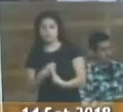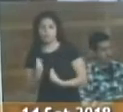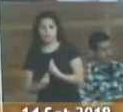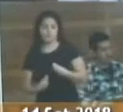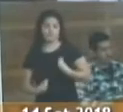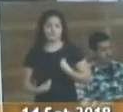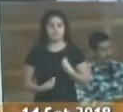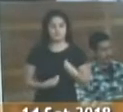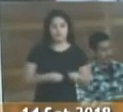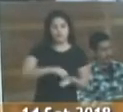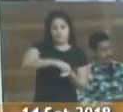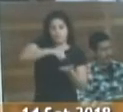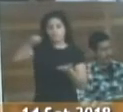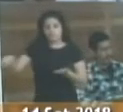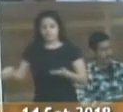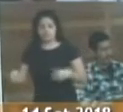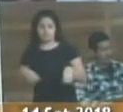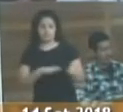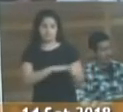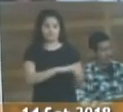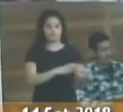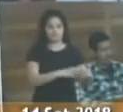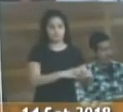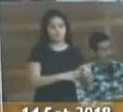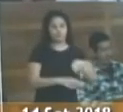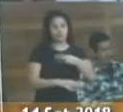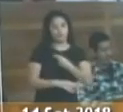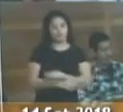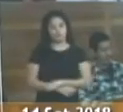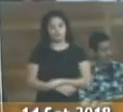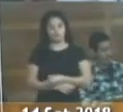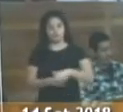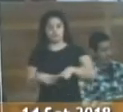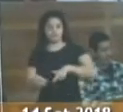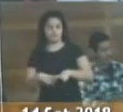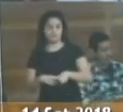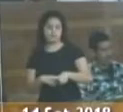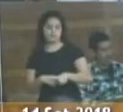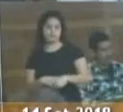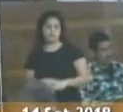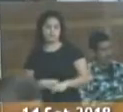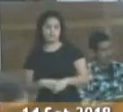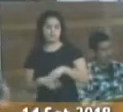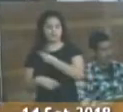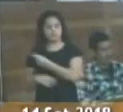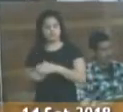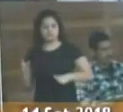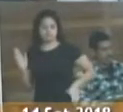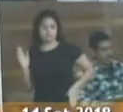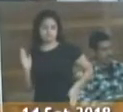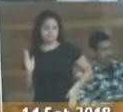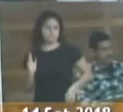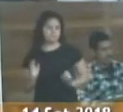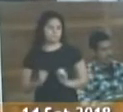vida fora, ou entram para o subemprego e até para a criminalidade.